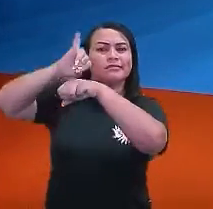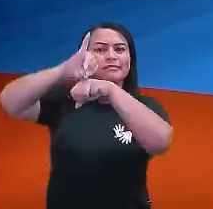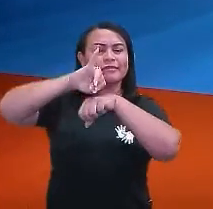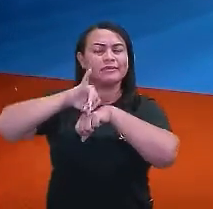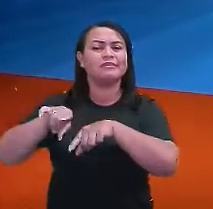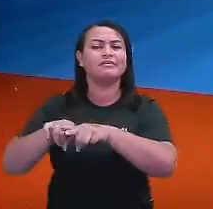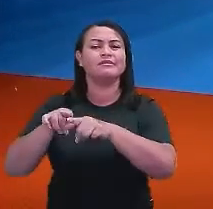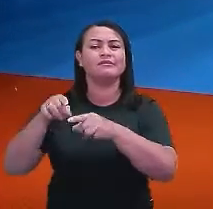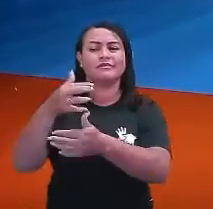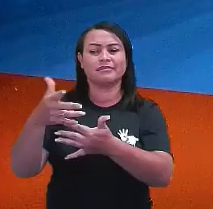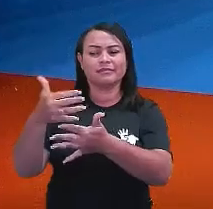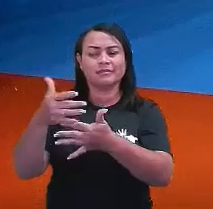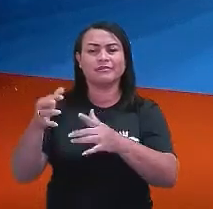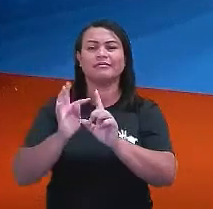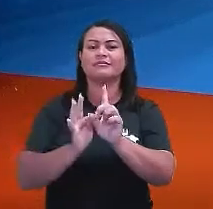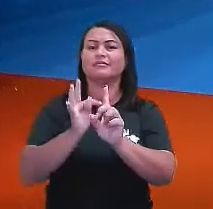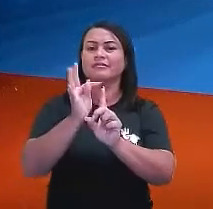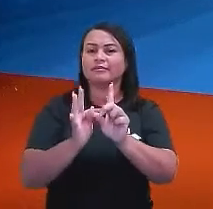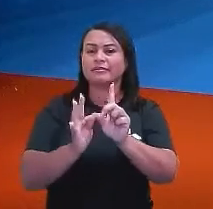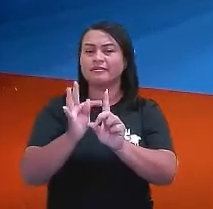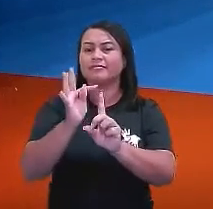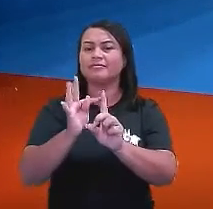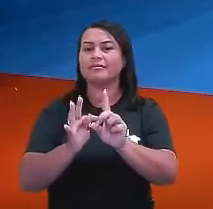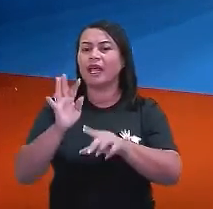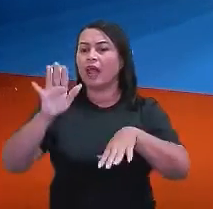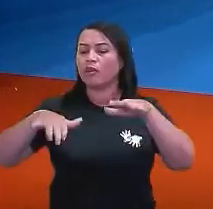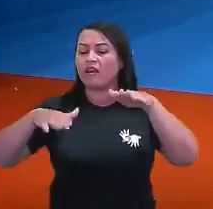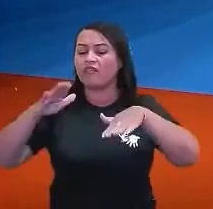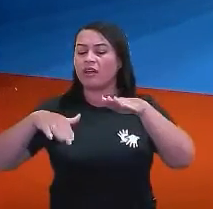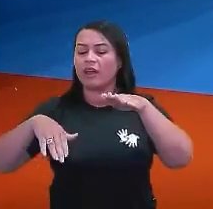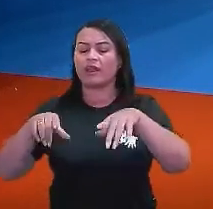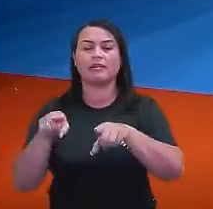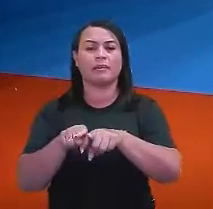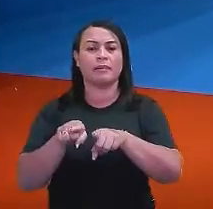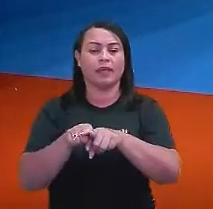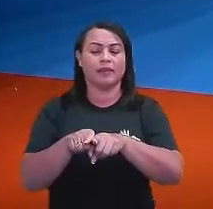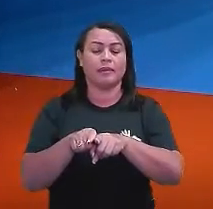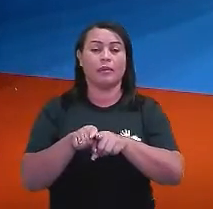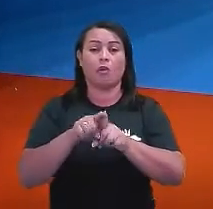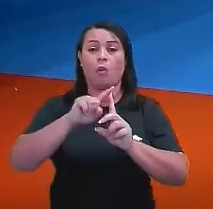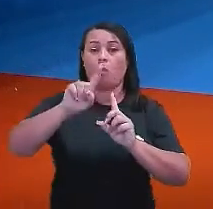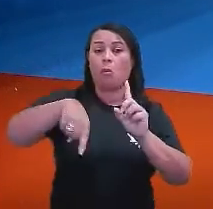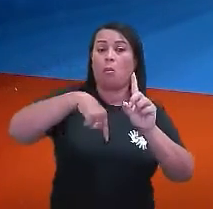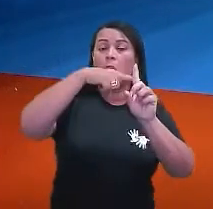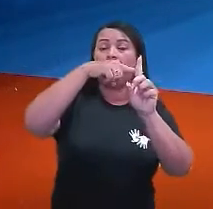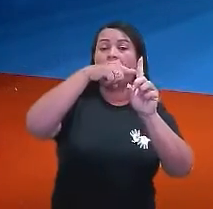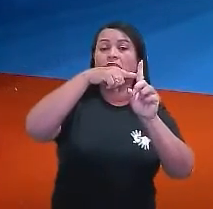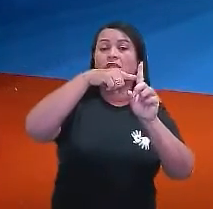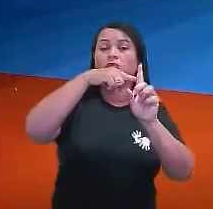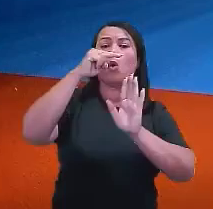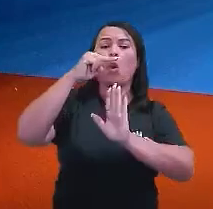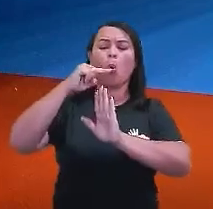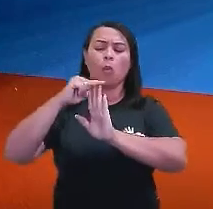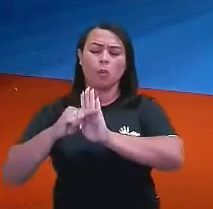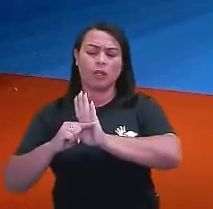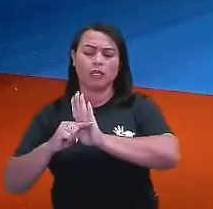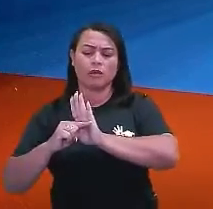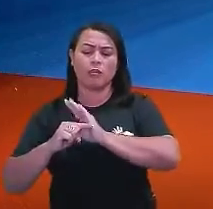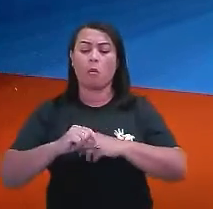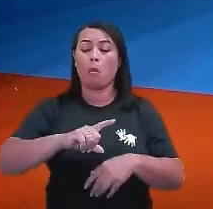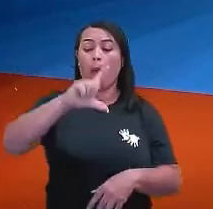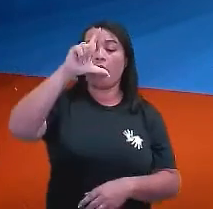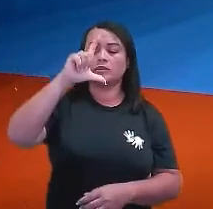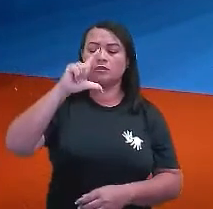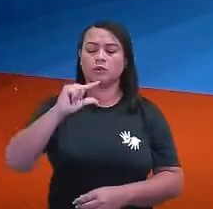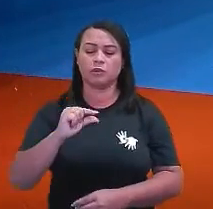as temperaturas em variação máxima e mínima, tá certo? Onde é que a gente encontra isso aqui? A gente vê muito isso